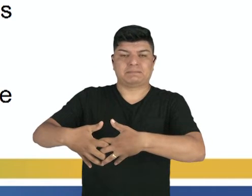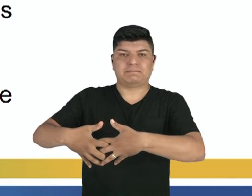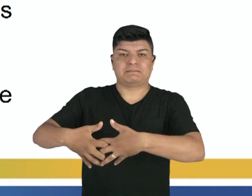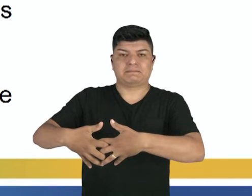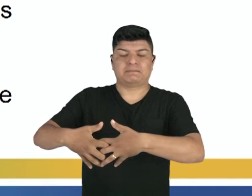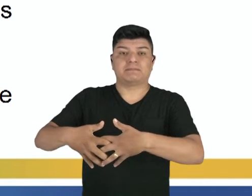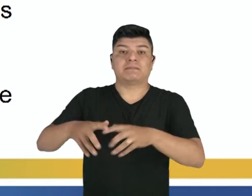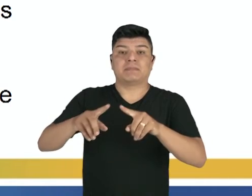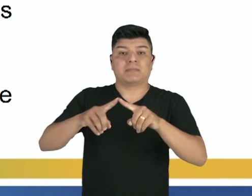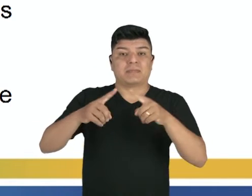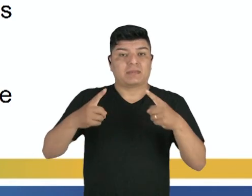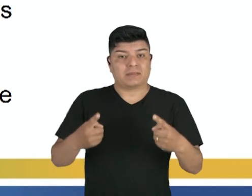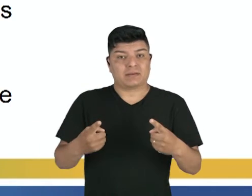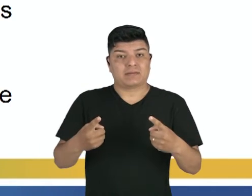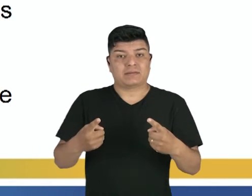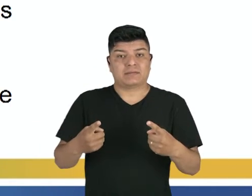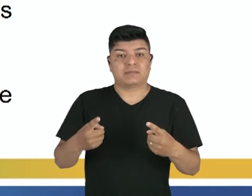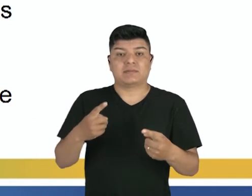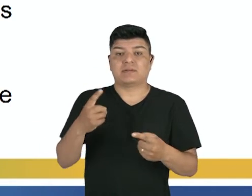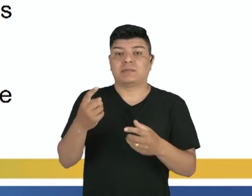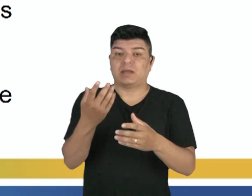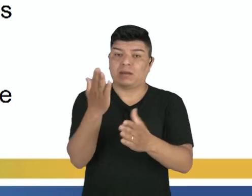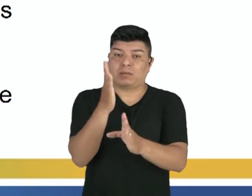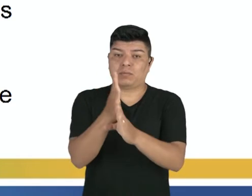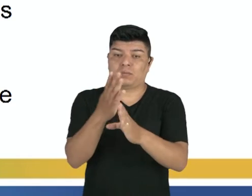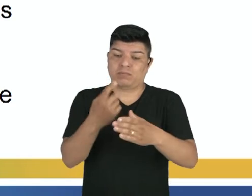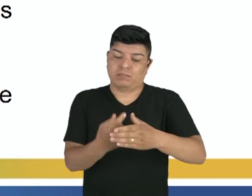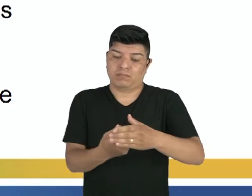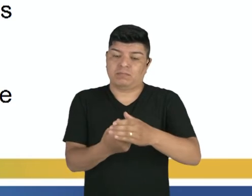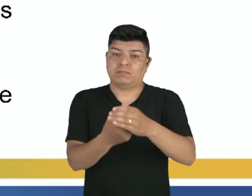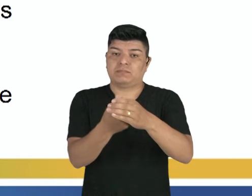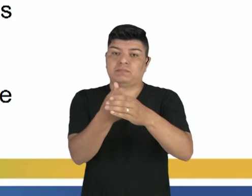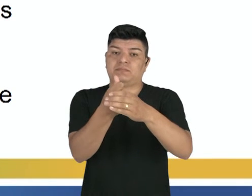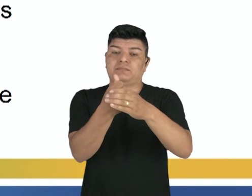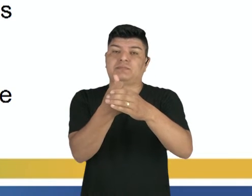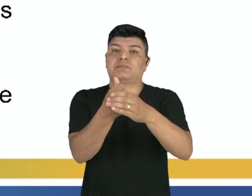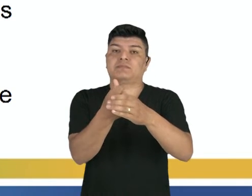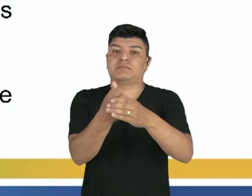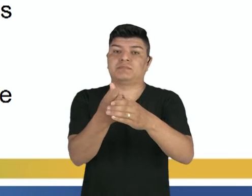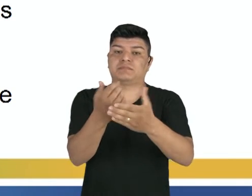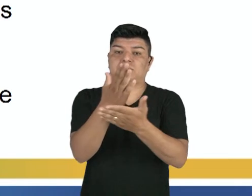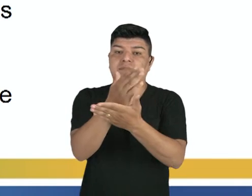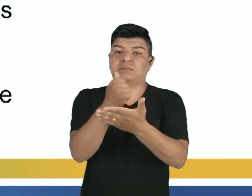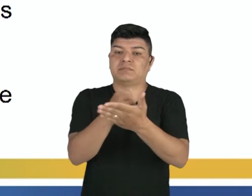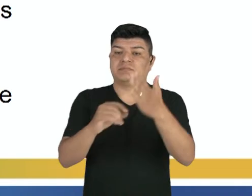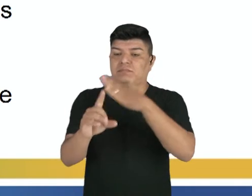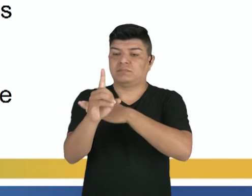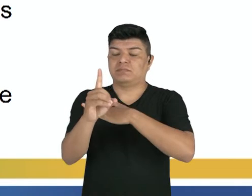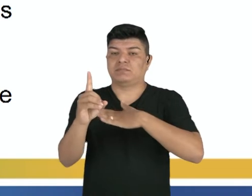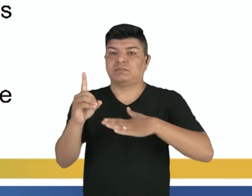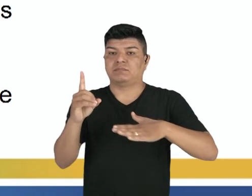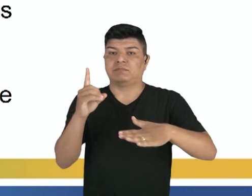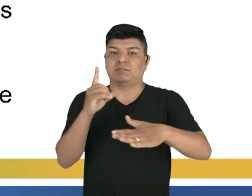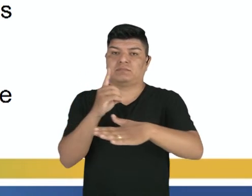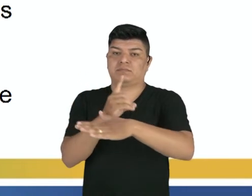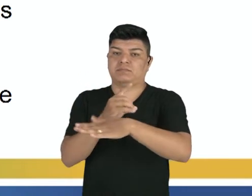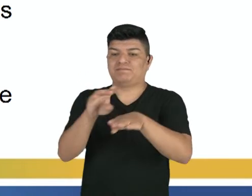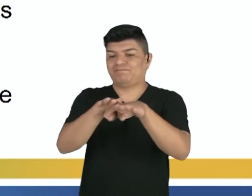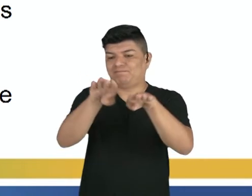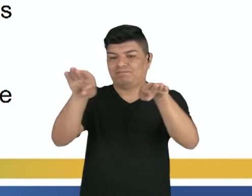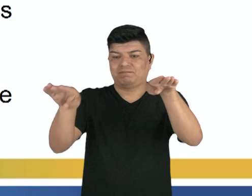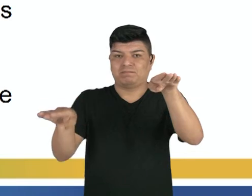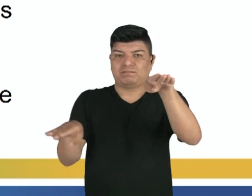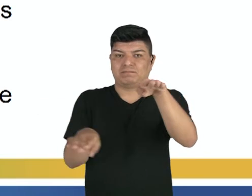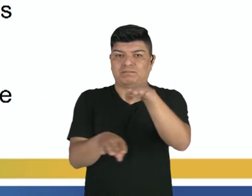multifacetadas, mas é com o capitalismo que as divisões sociais se tornam mais desiguais